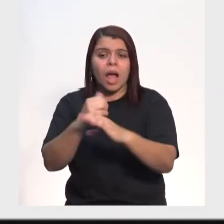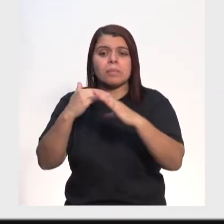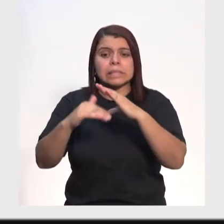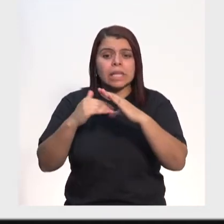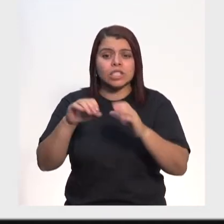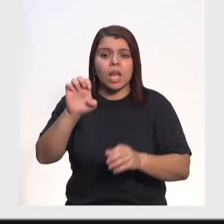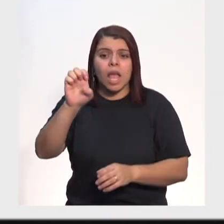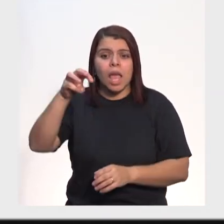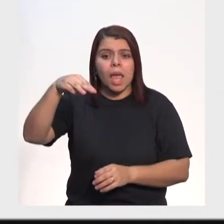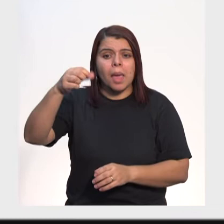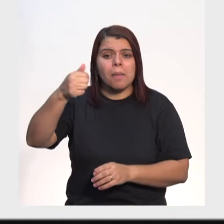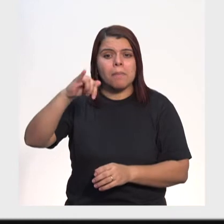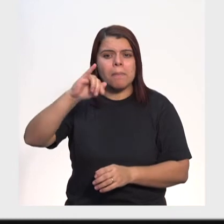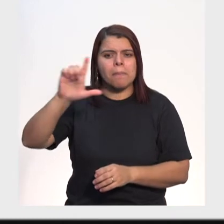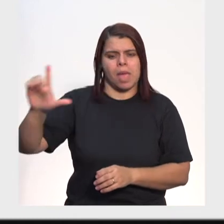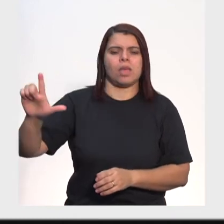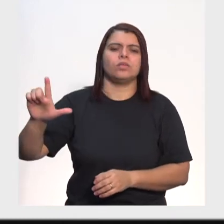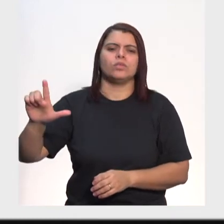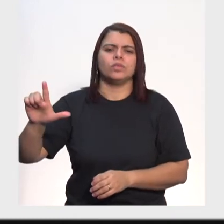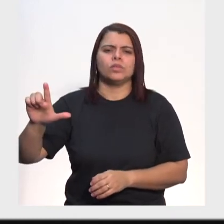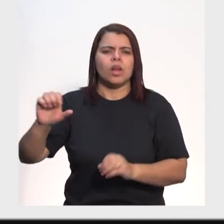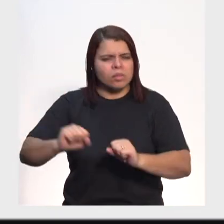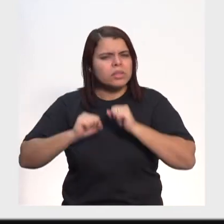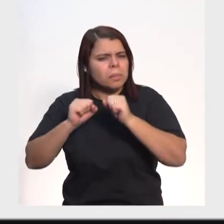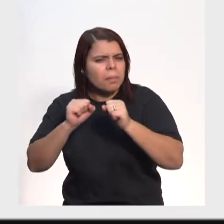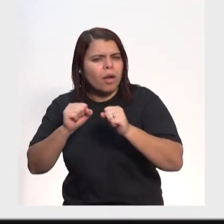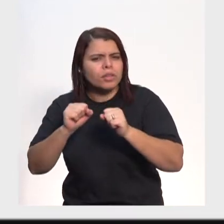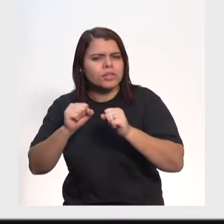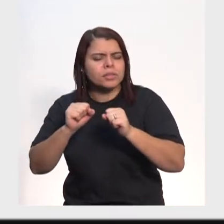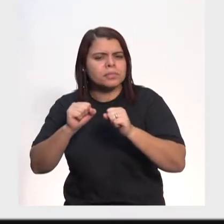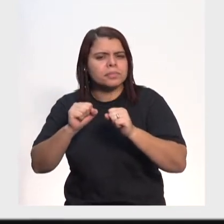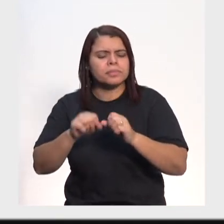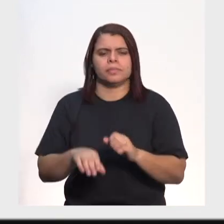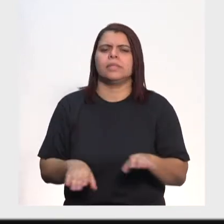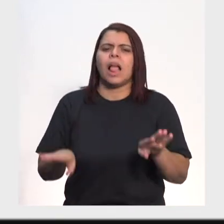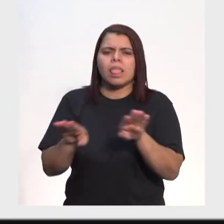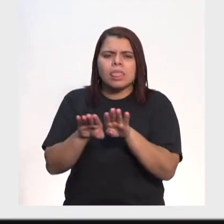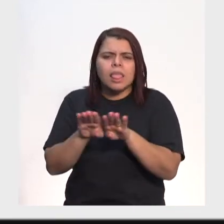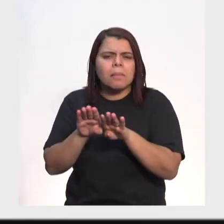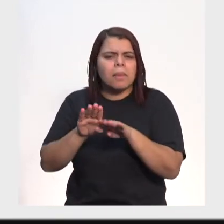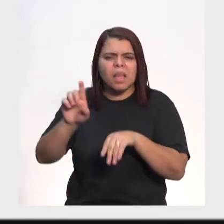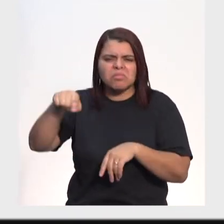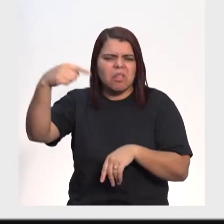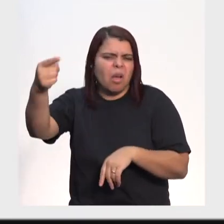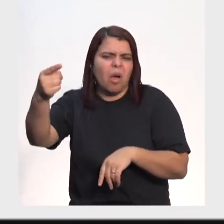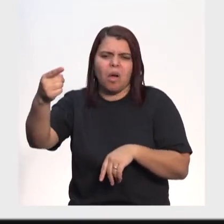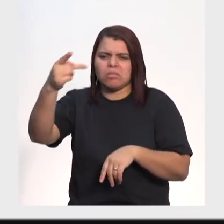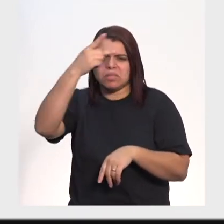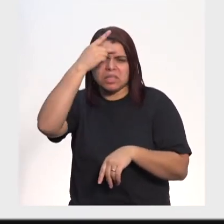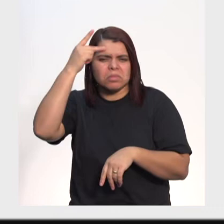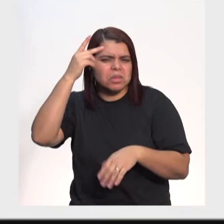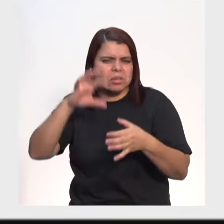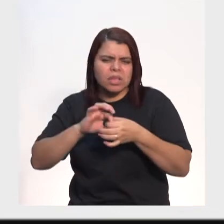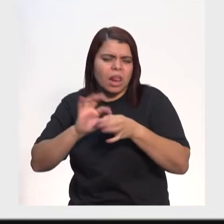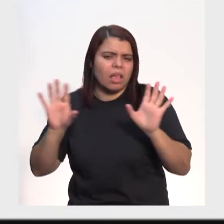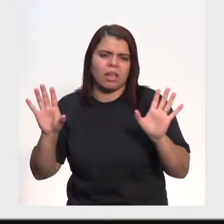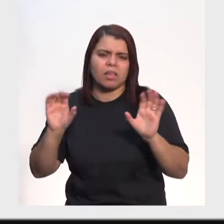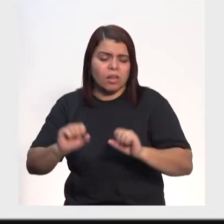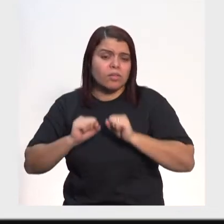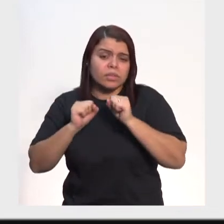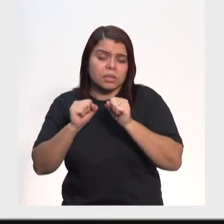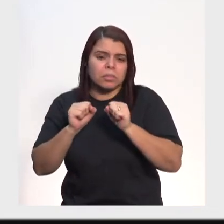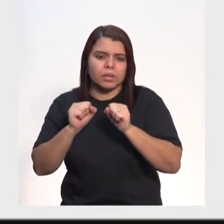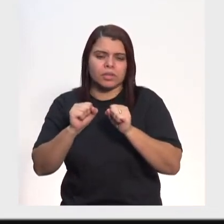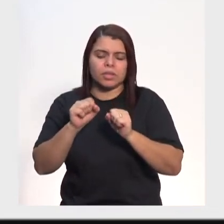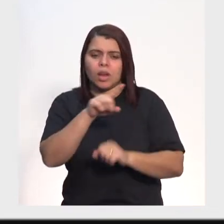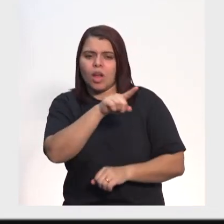para participar dessa videochamada. Pode ser, inclusive, pessoas que não fazem parte da sua equipe. Vou